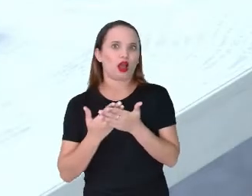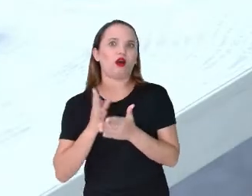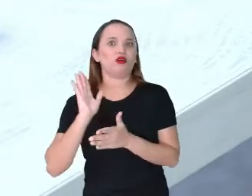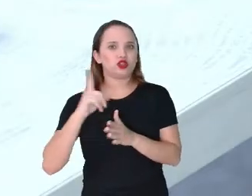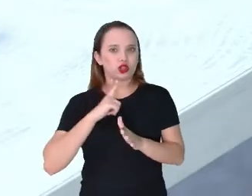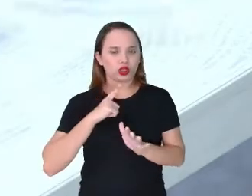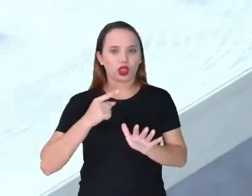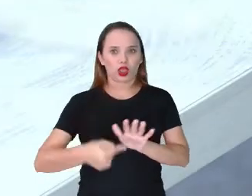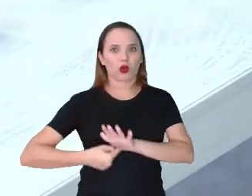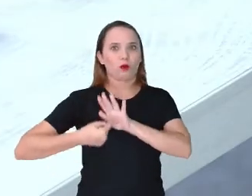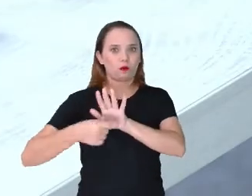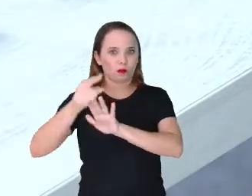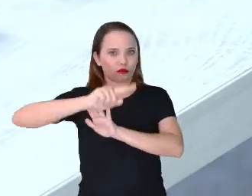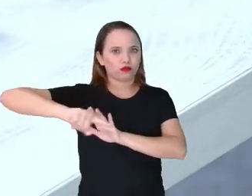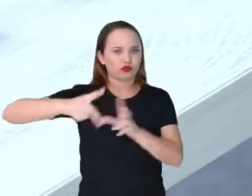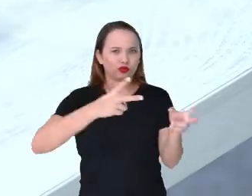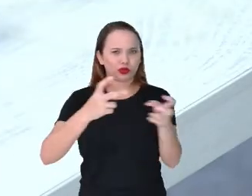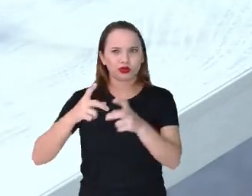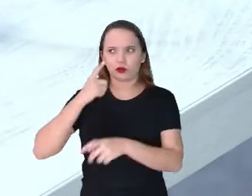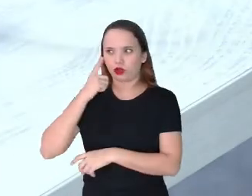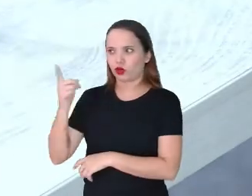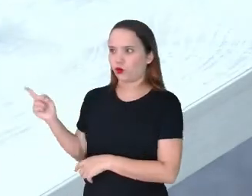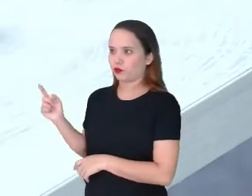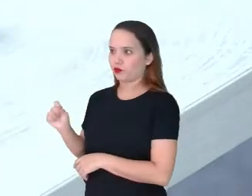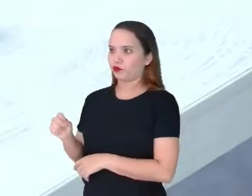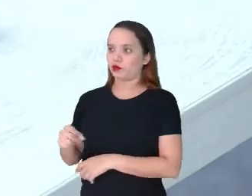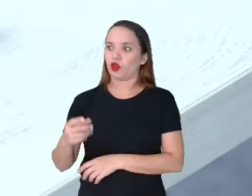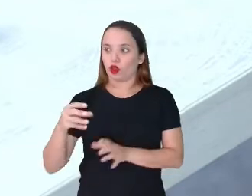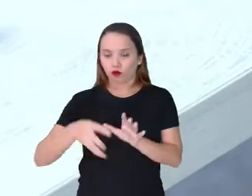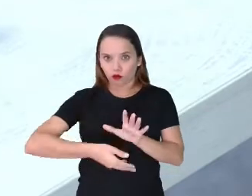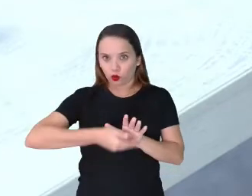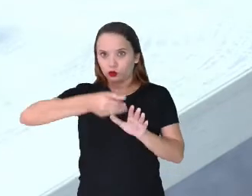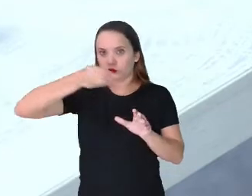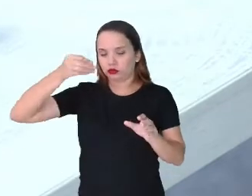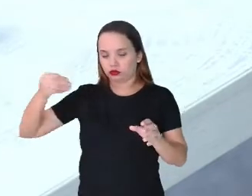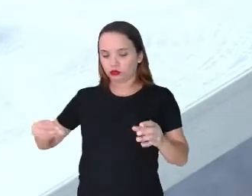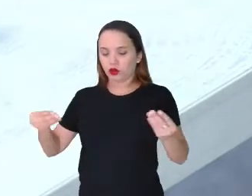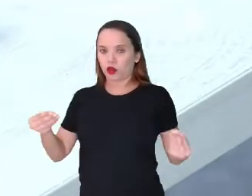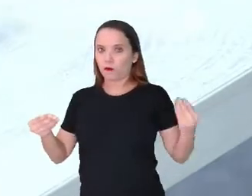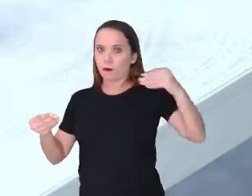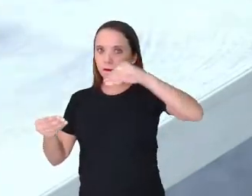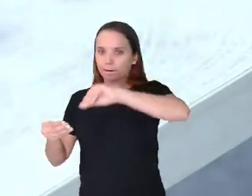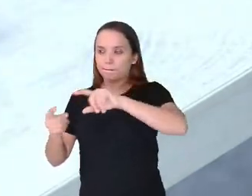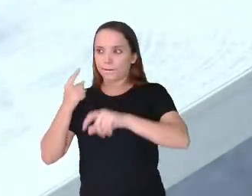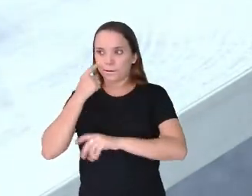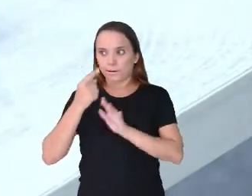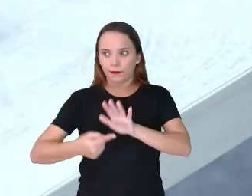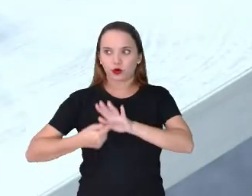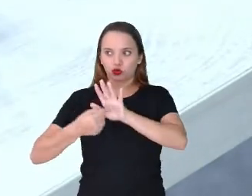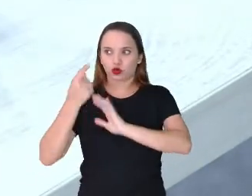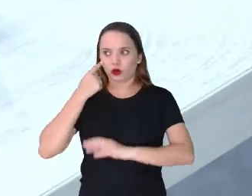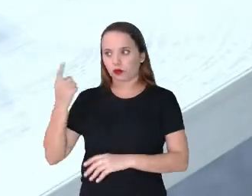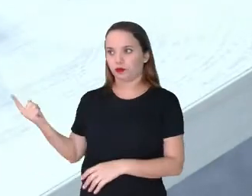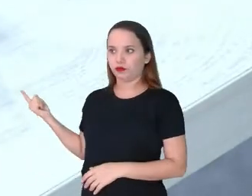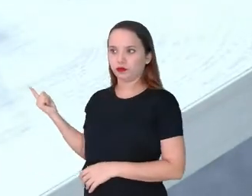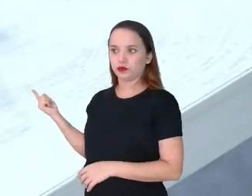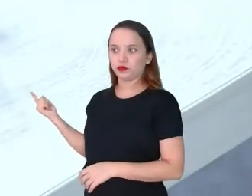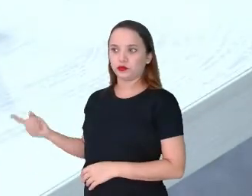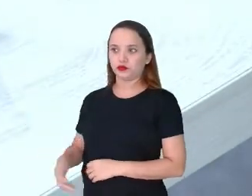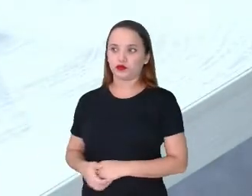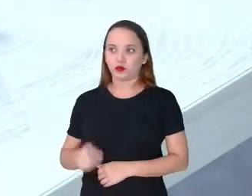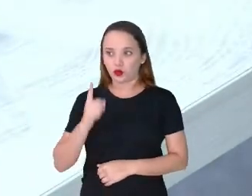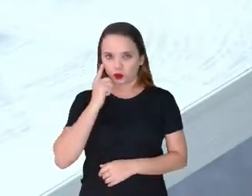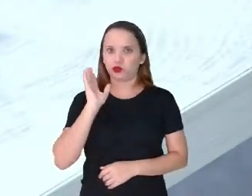um pigmentozinho aqui verde, olha. Se eu tirar essa folhinha aqui que a gente usou e eu colocar aqui um pouquinho, olha, você